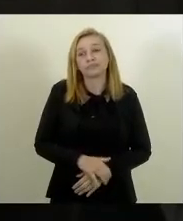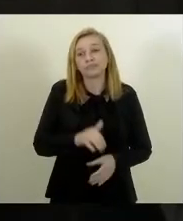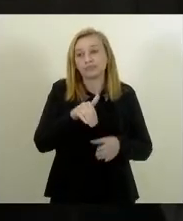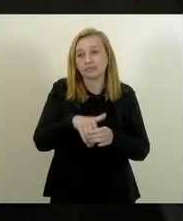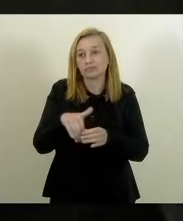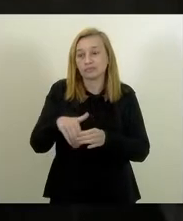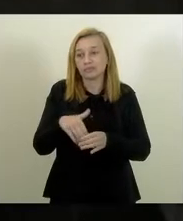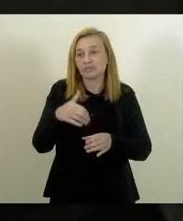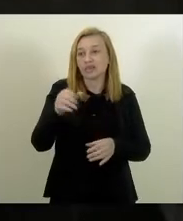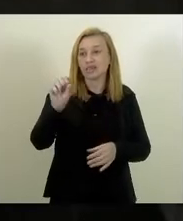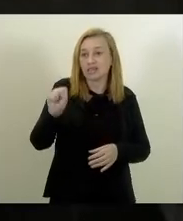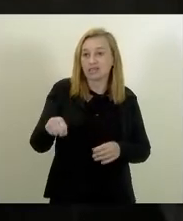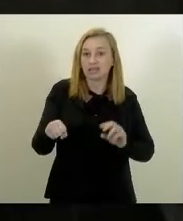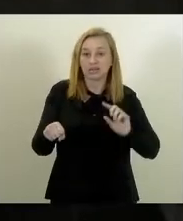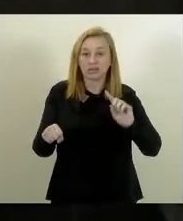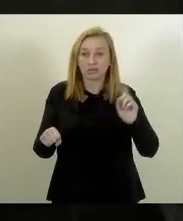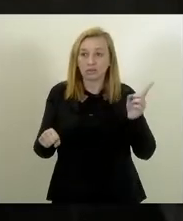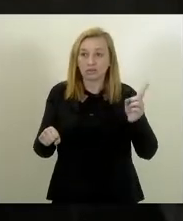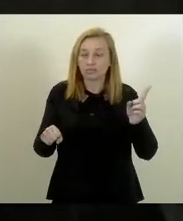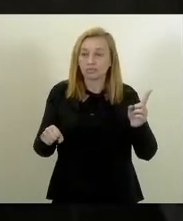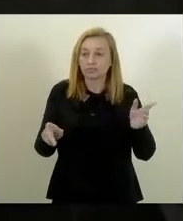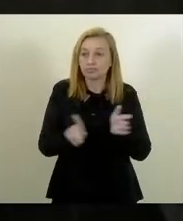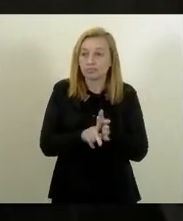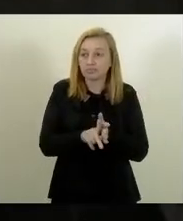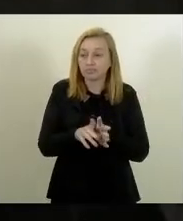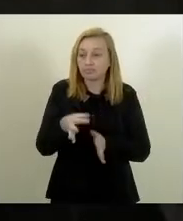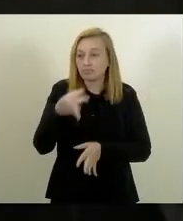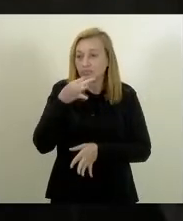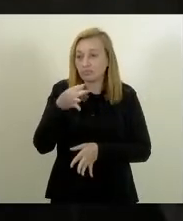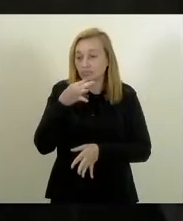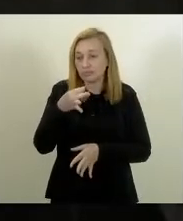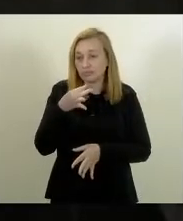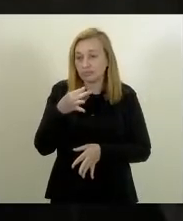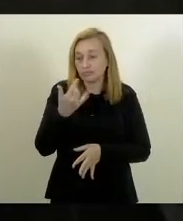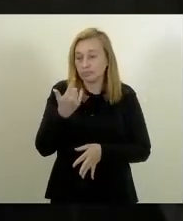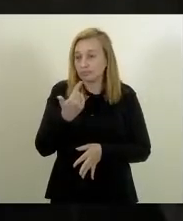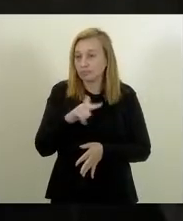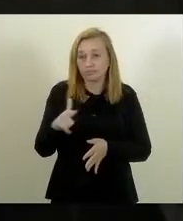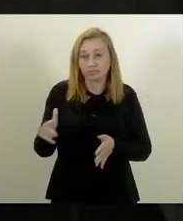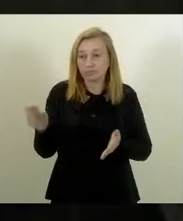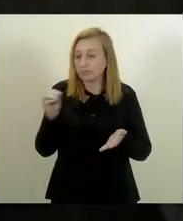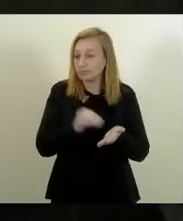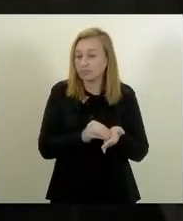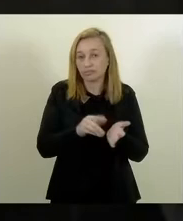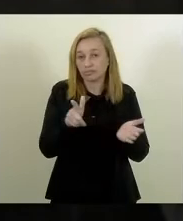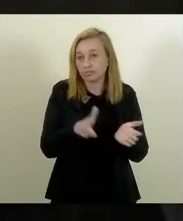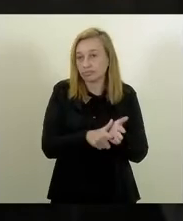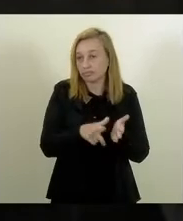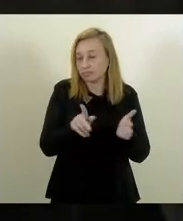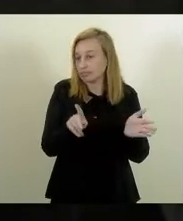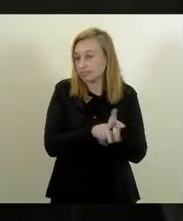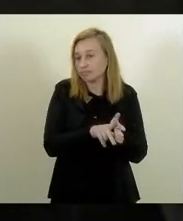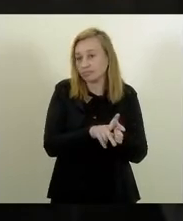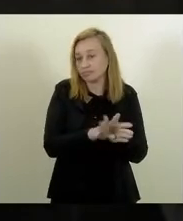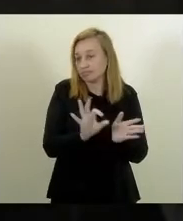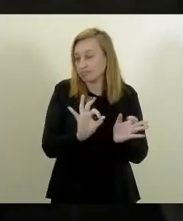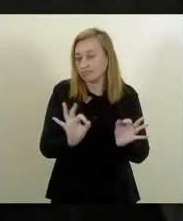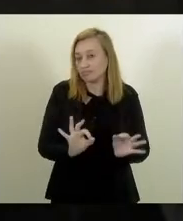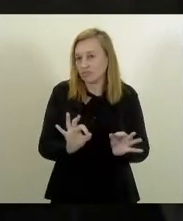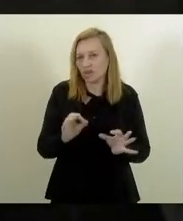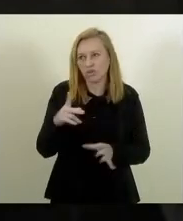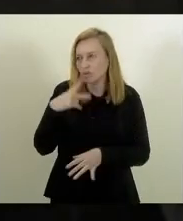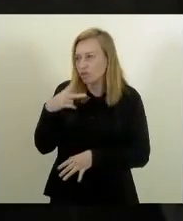a um projeto usando argumentos que não estão escritos no projeto. E não estou falando isso de